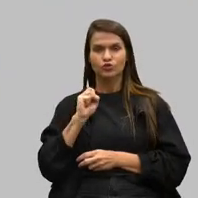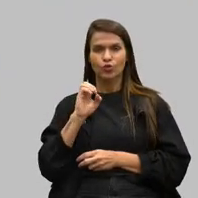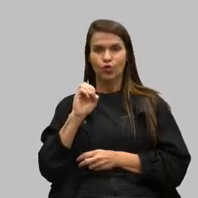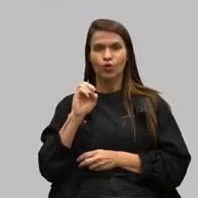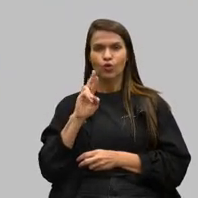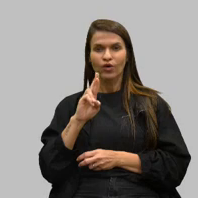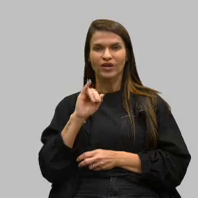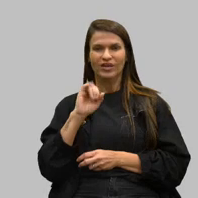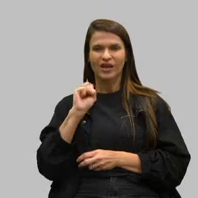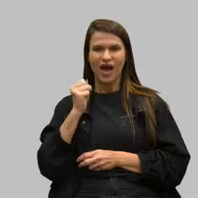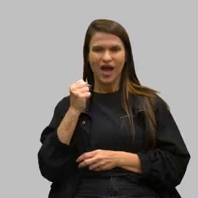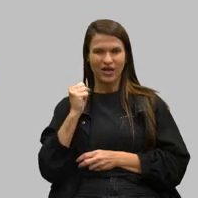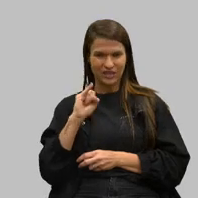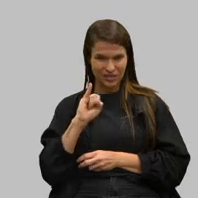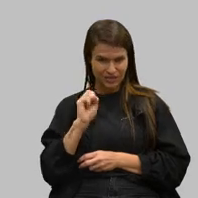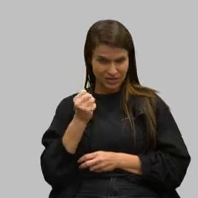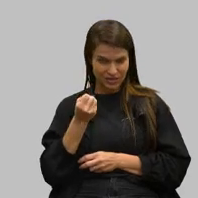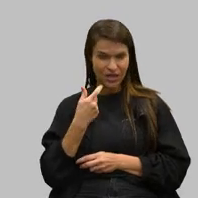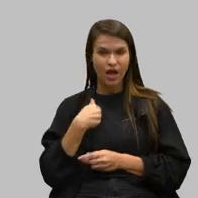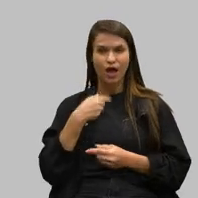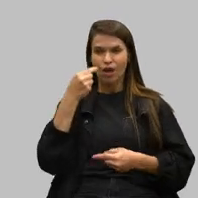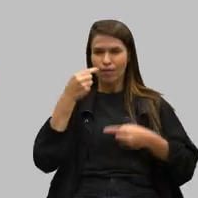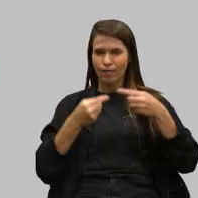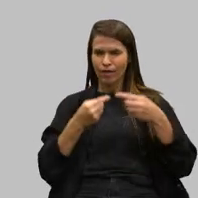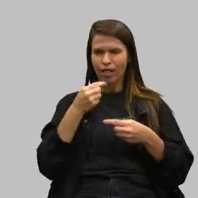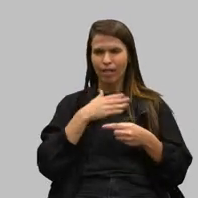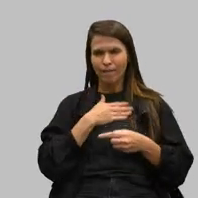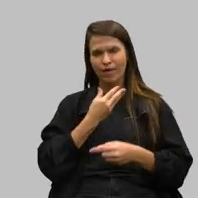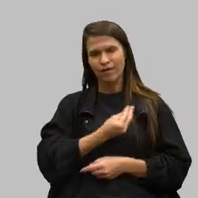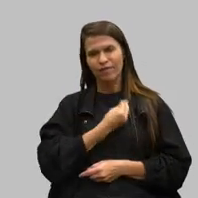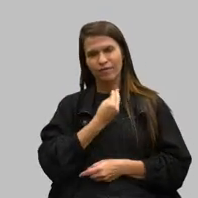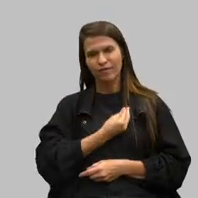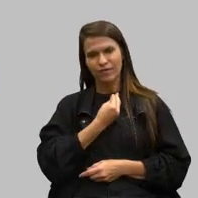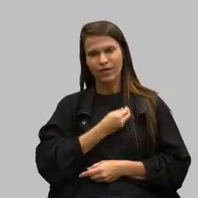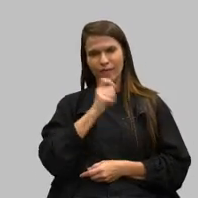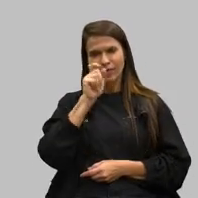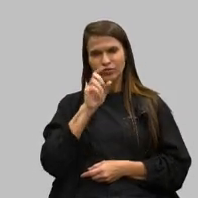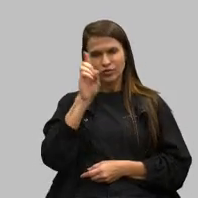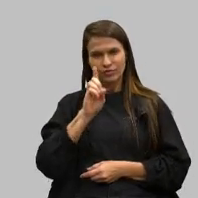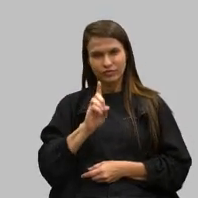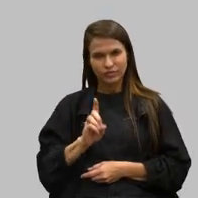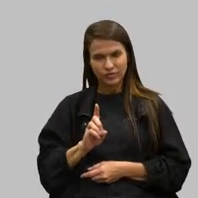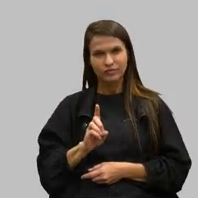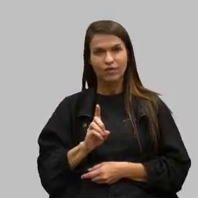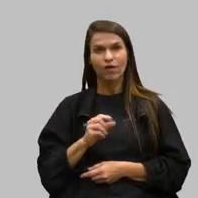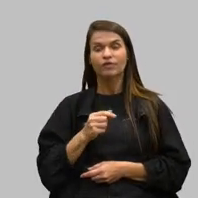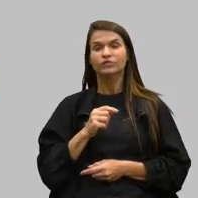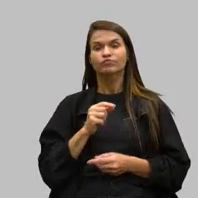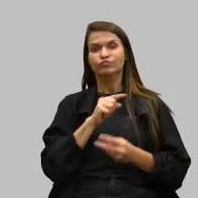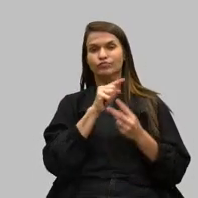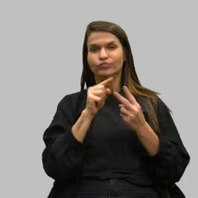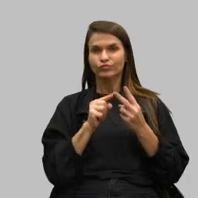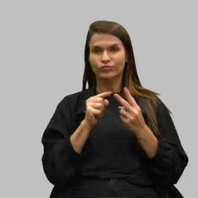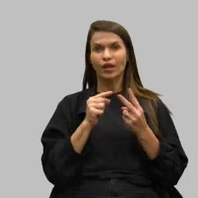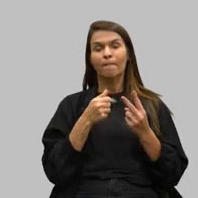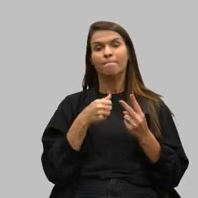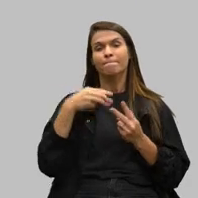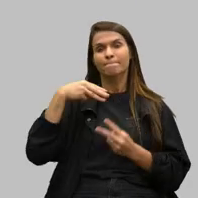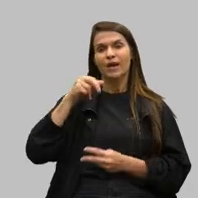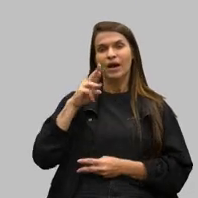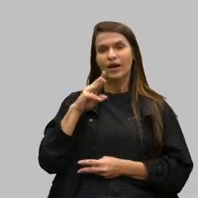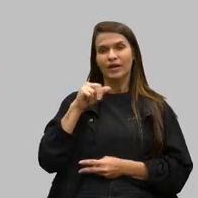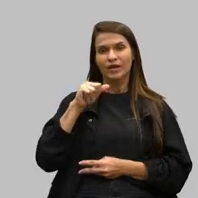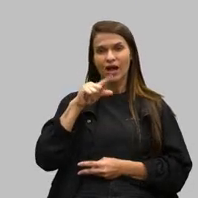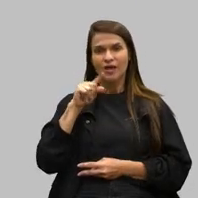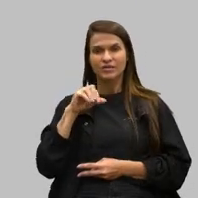a política da minha vida, as pessoas com deficiência e doentes sárus. E eu cito aqui sempre, dou o exemplo da Mariazinha, minha neta. Ela,